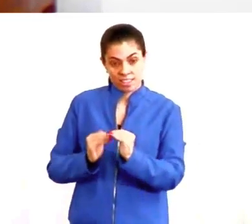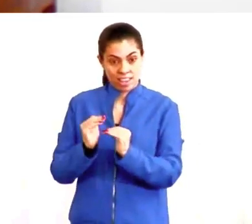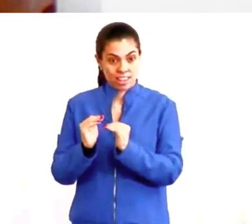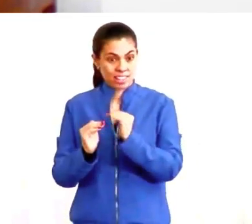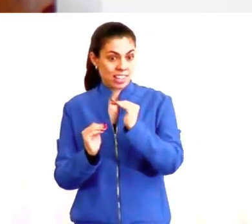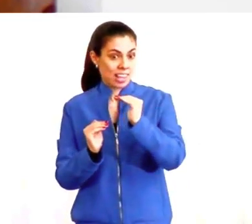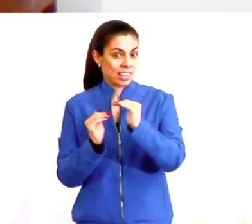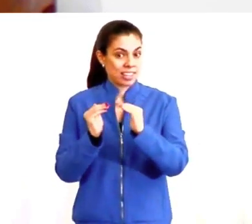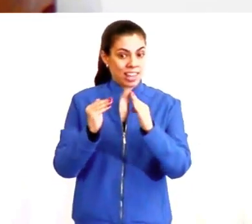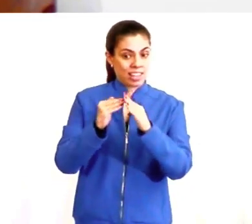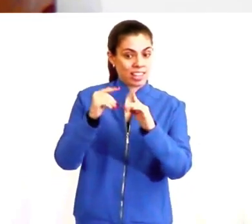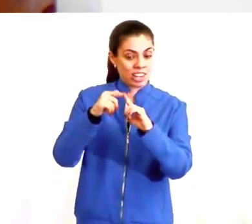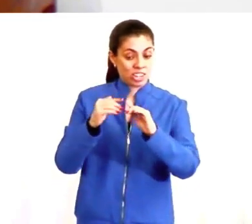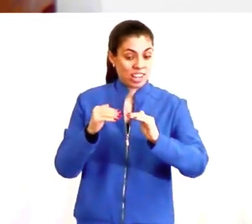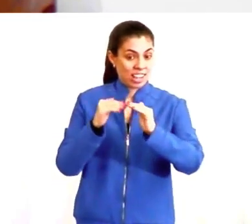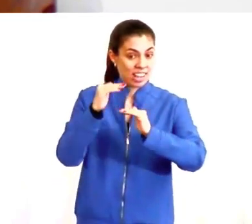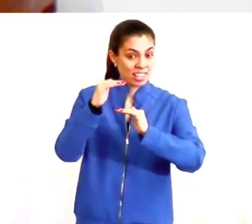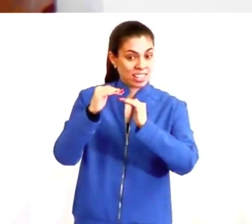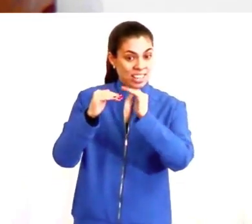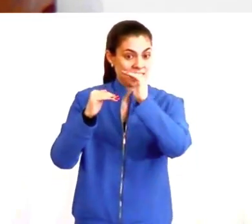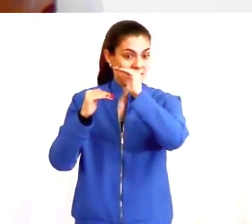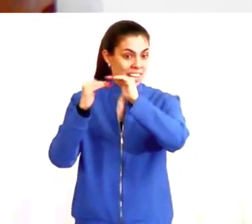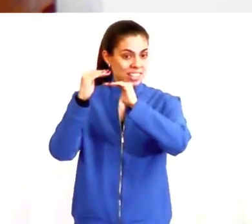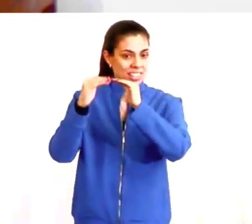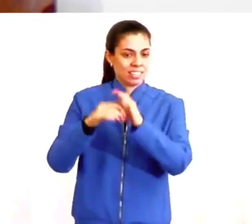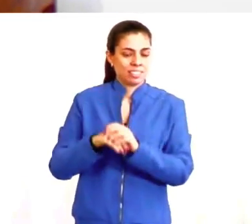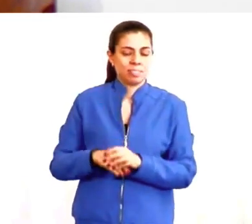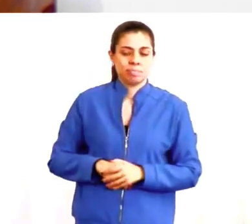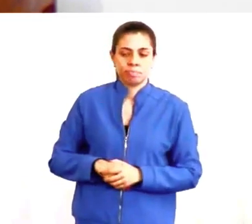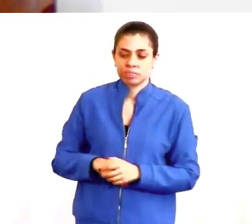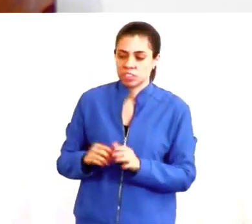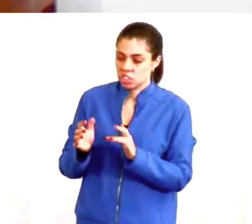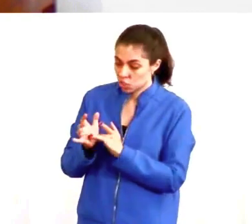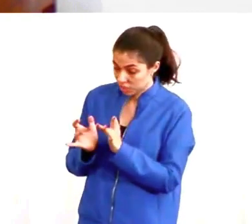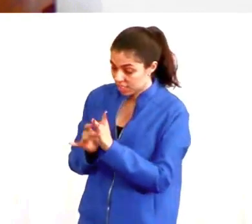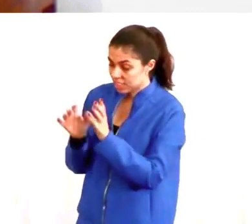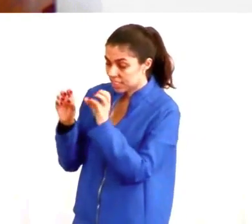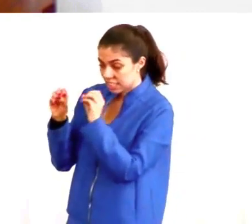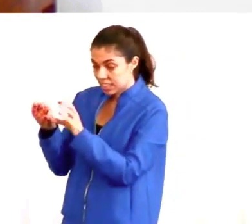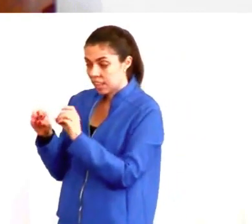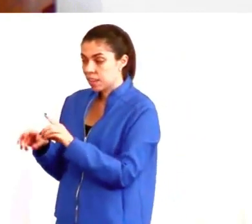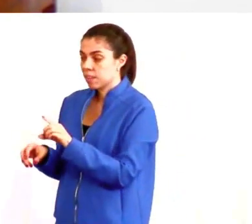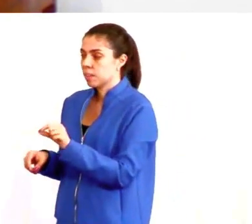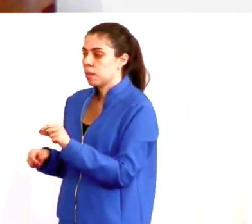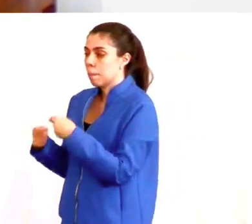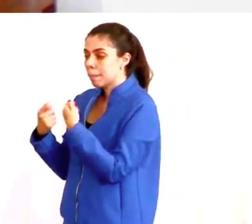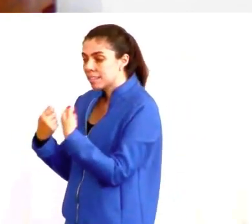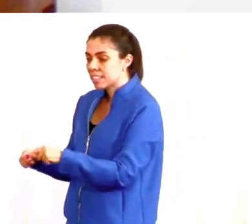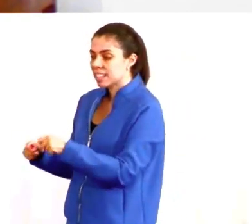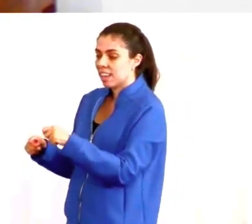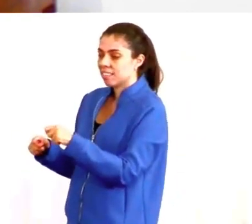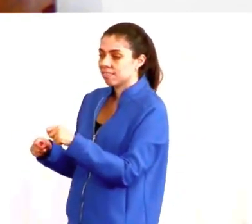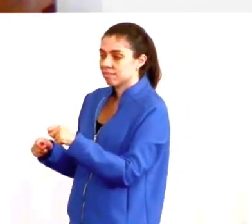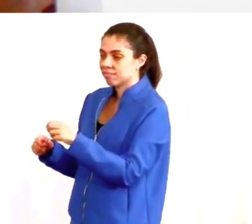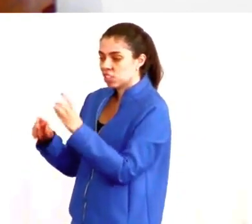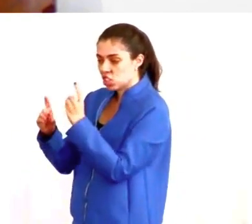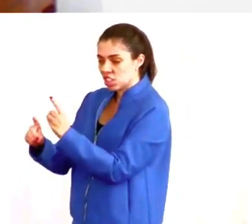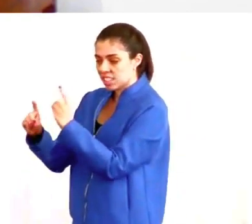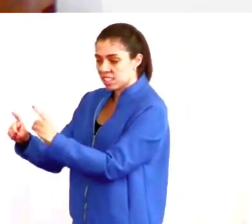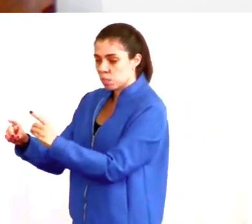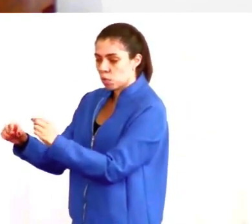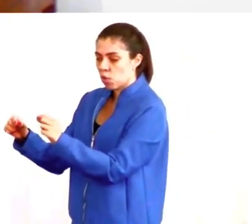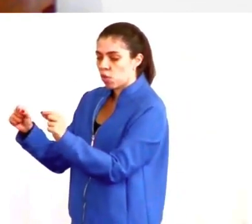vem a multiplicação. Fazei discípulos, ou seja, essa é a natureza. Onde a fé